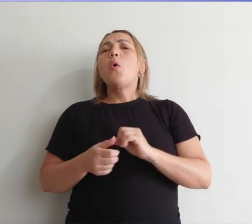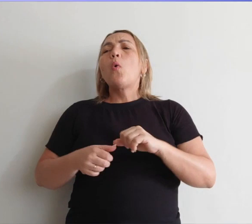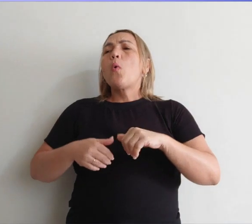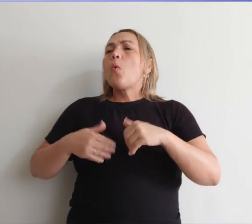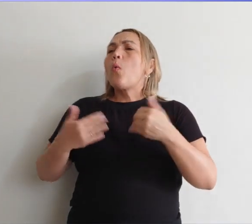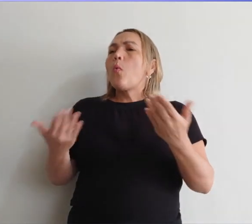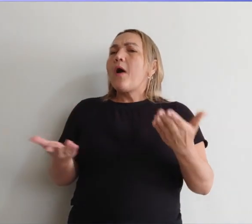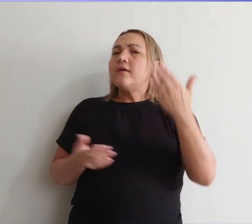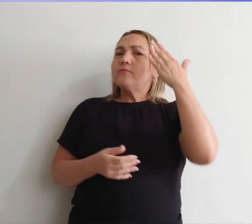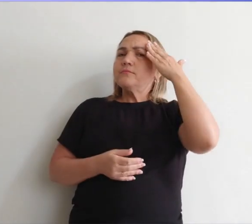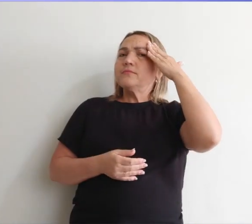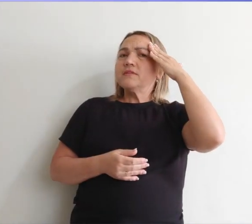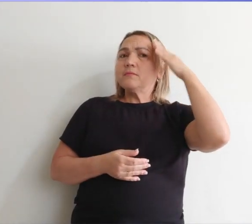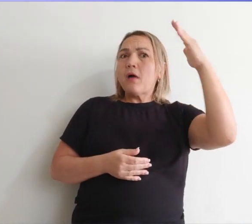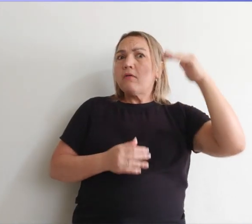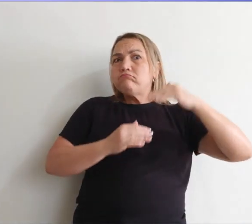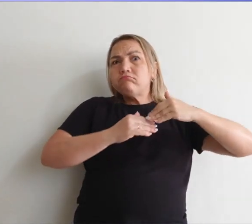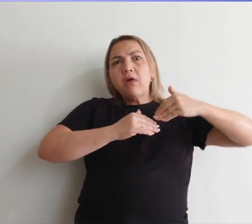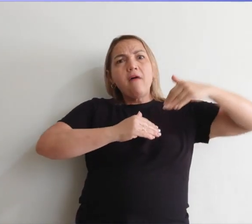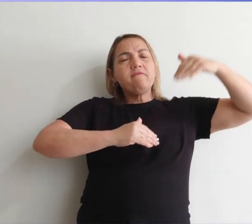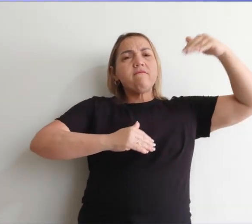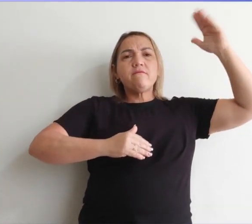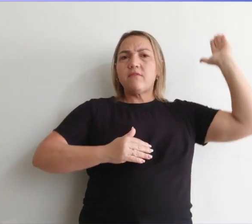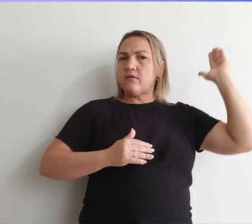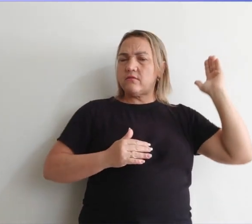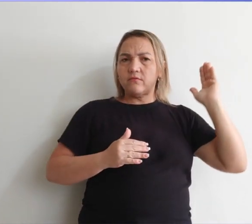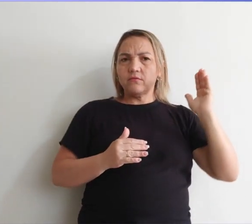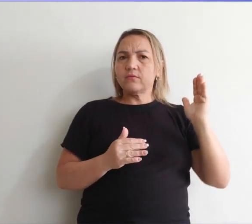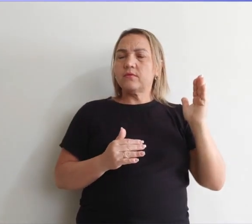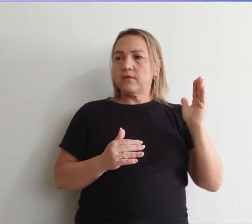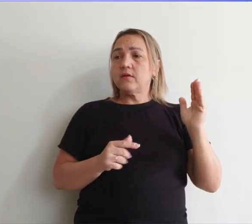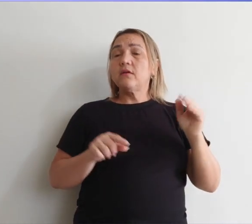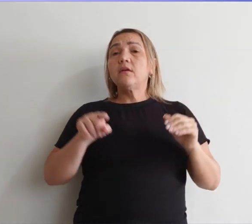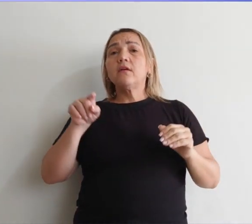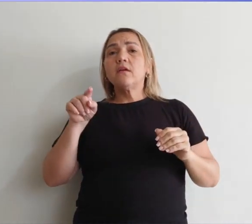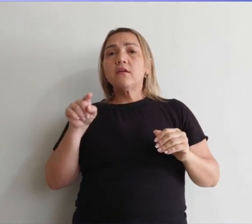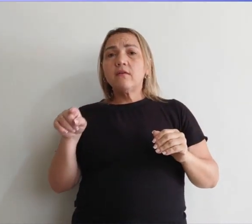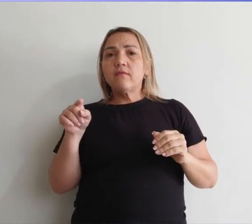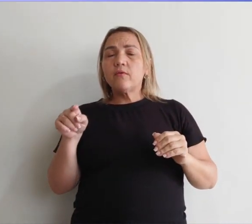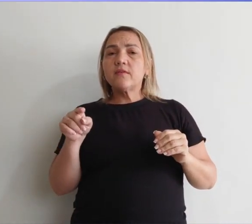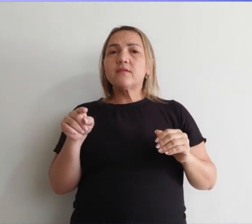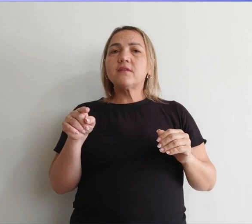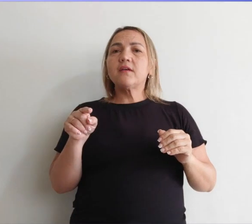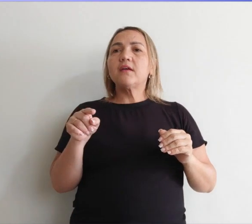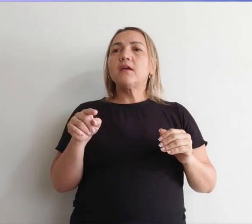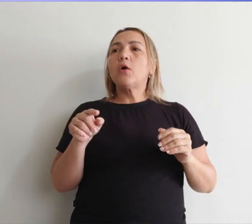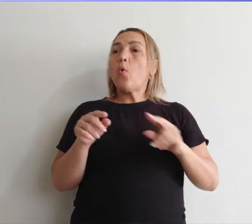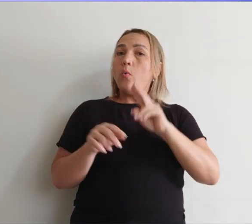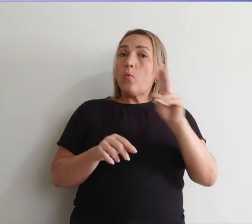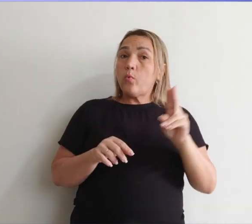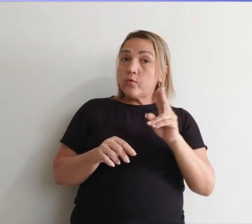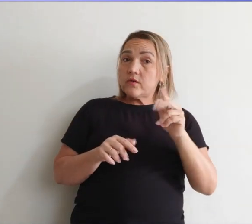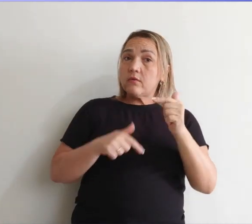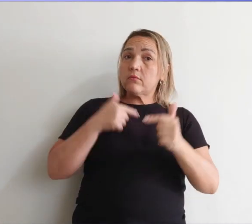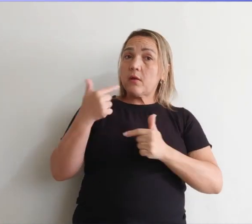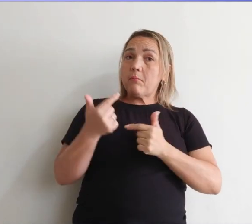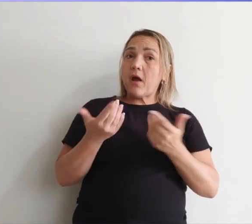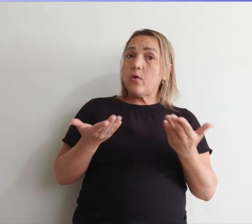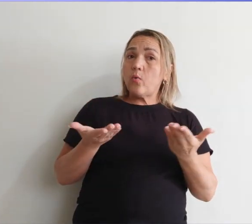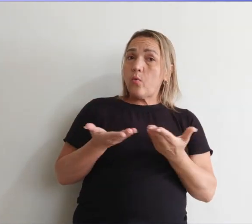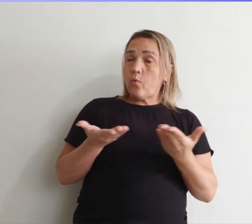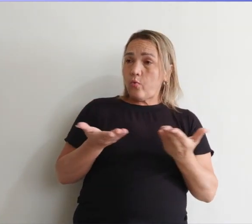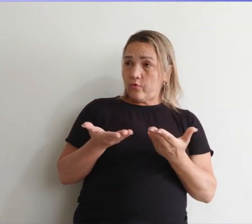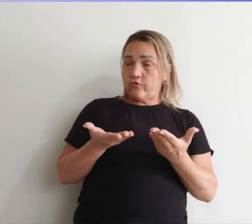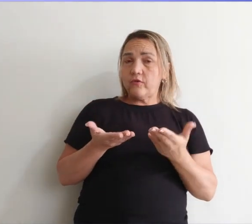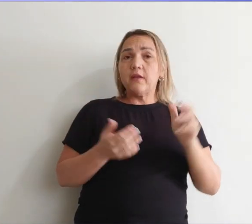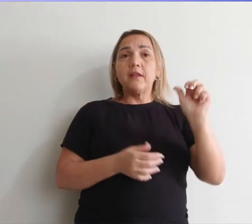Quais são as principais tendências ou avanços que você emprega no seu trabalho hoje, né? Relacionado